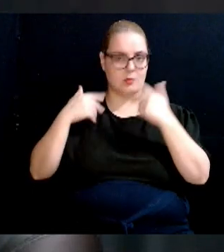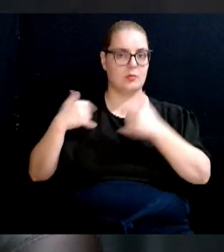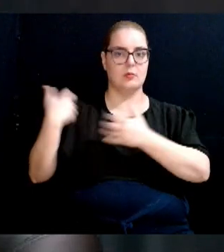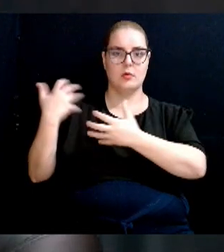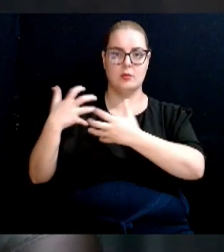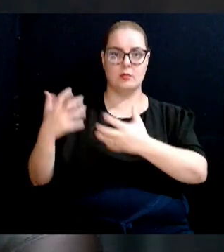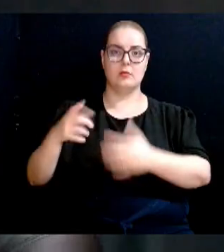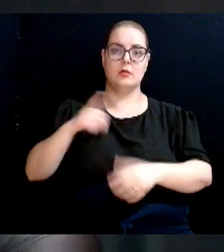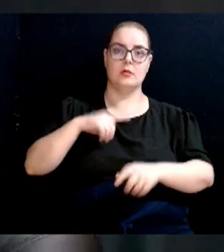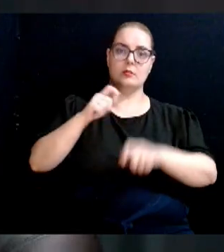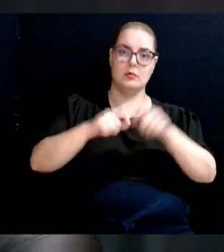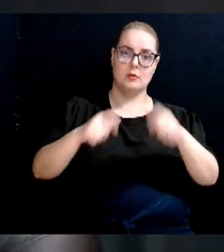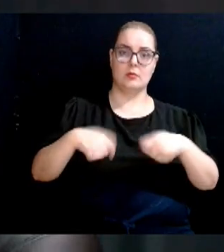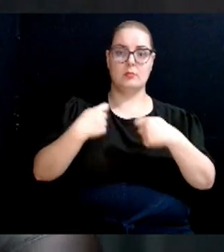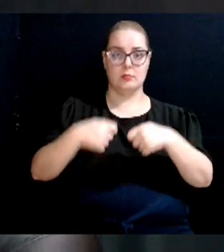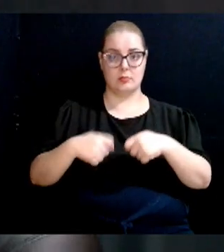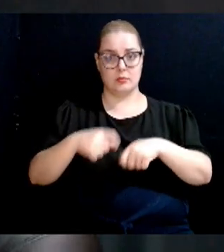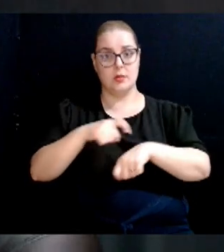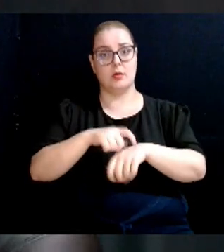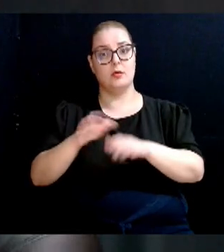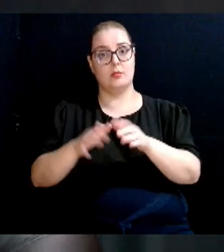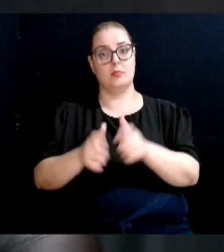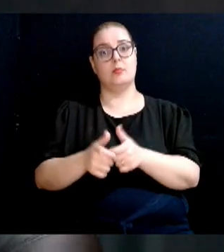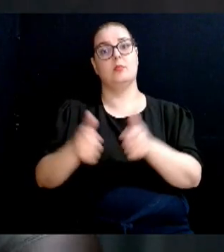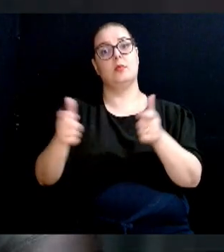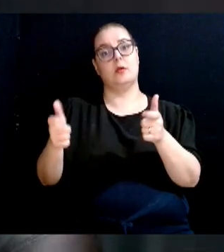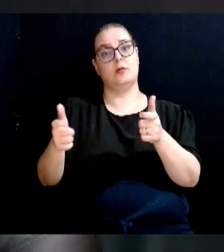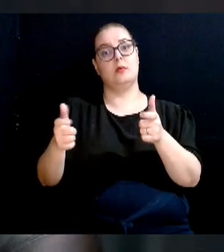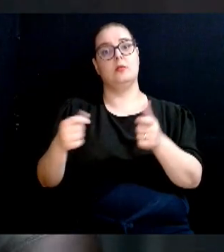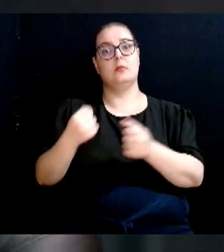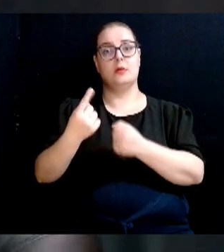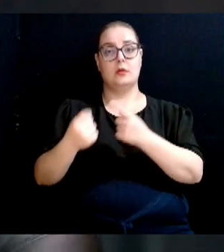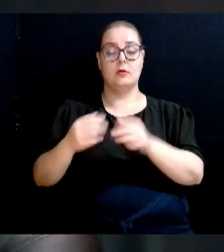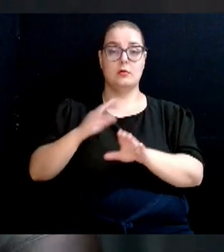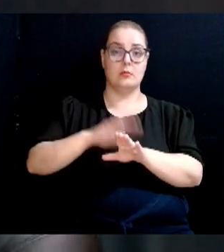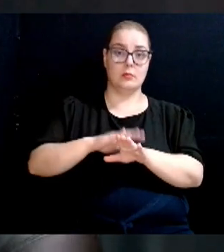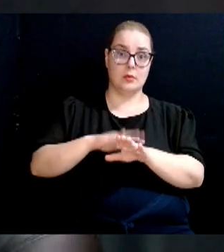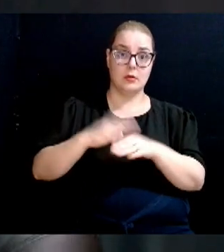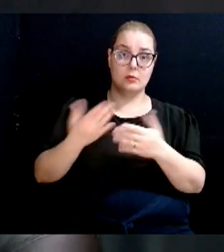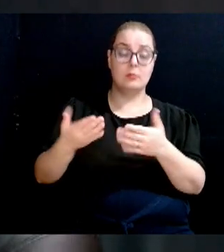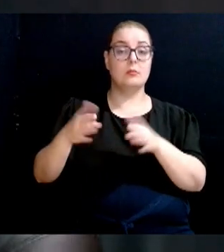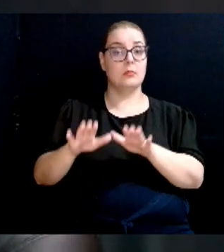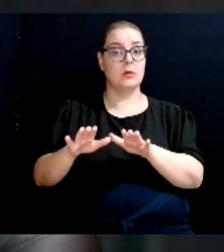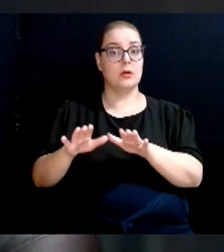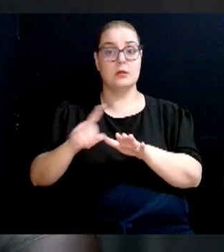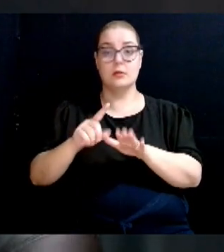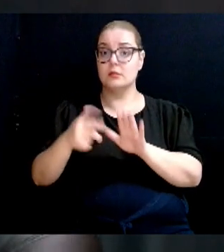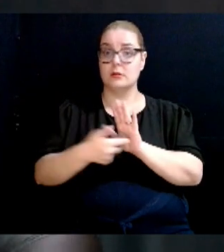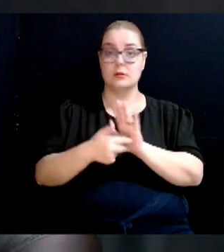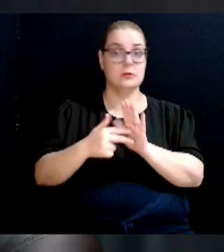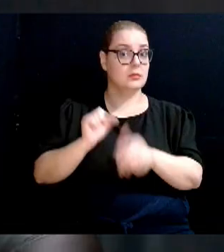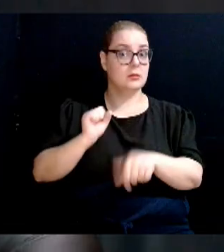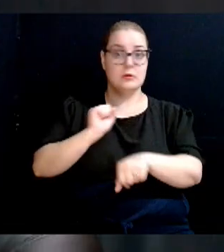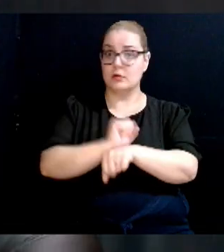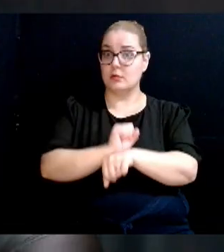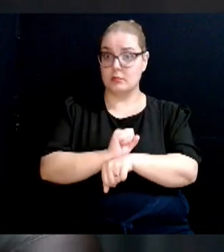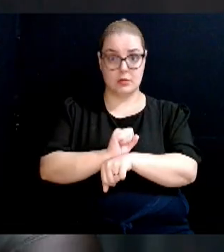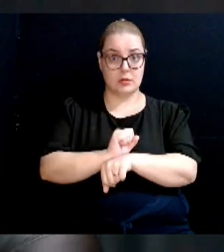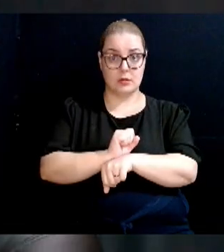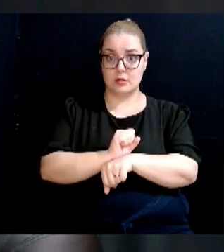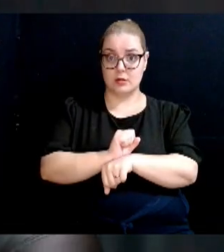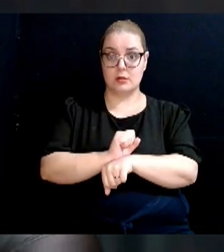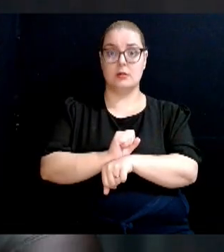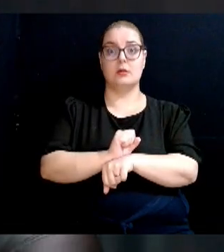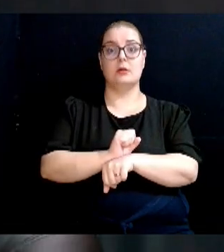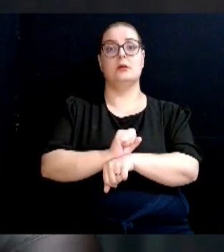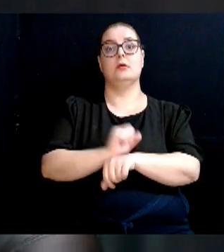vai precisar de um momento maior para fazer tais atividades, porém isso não quer dizer parar, né? Só quer dizer se preparar